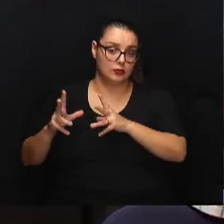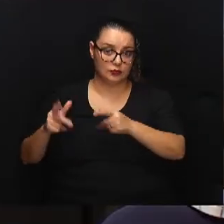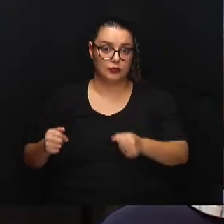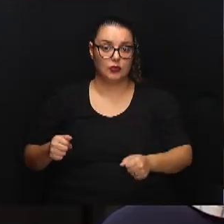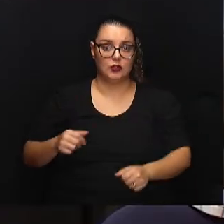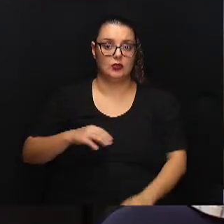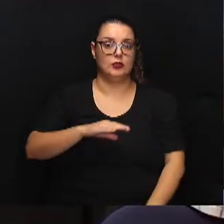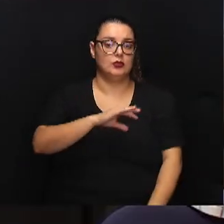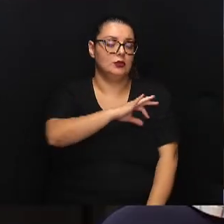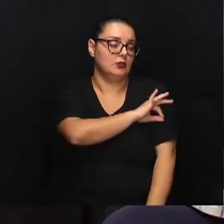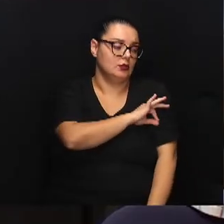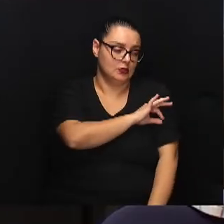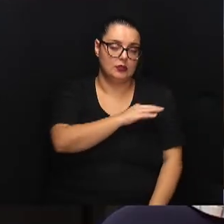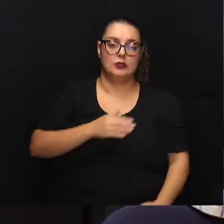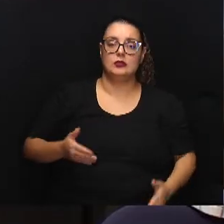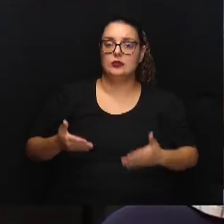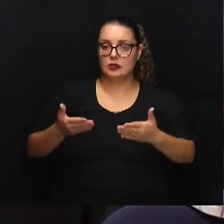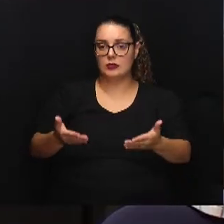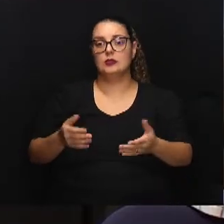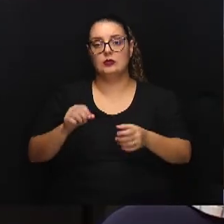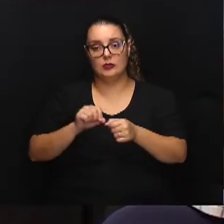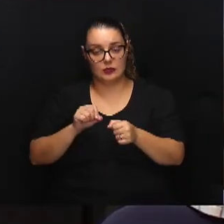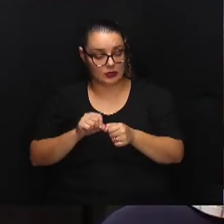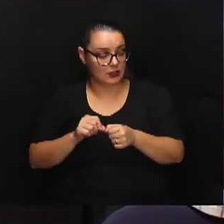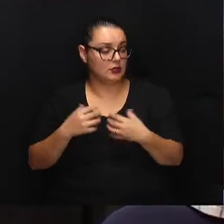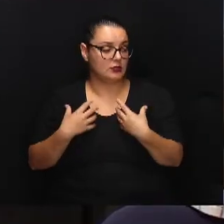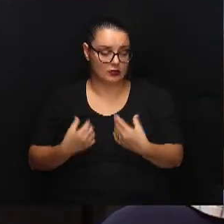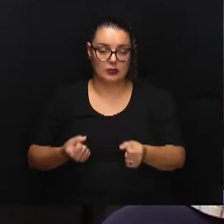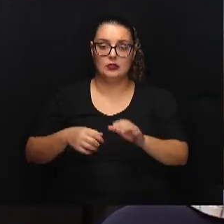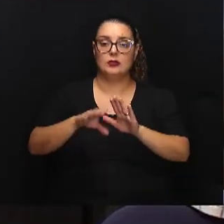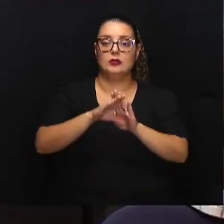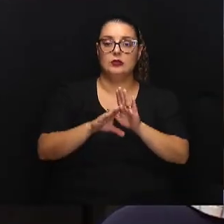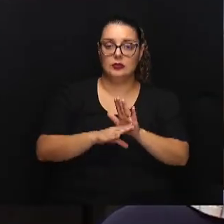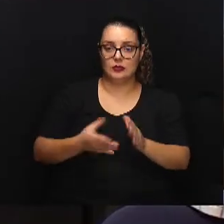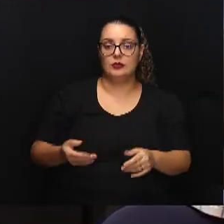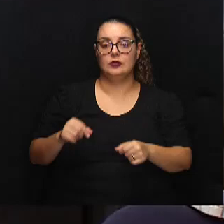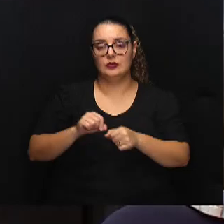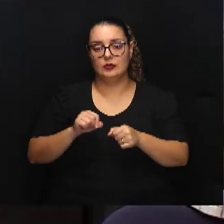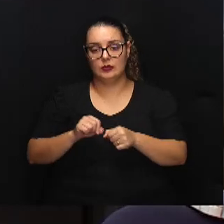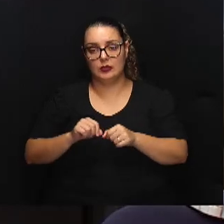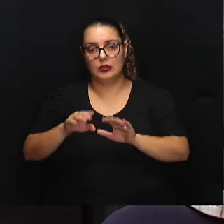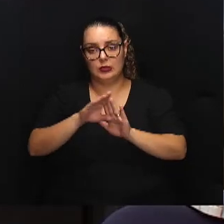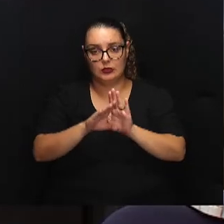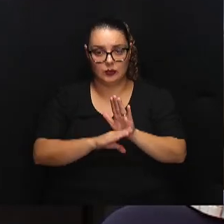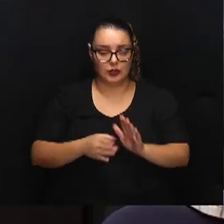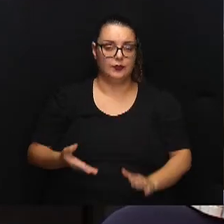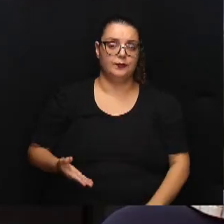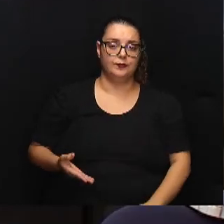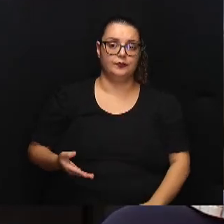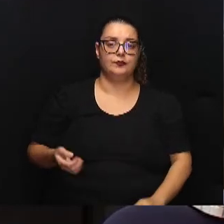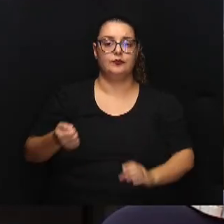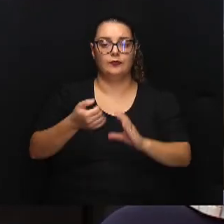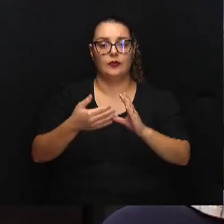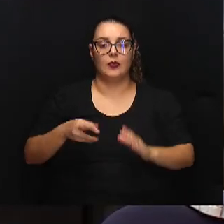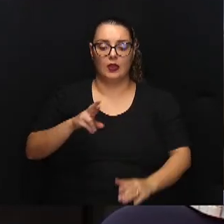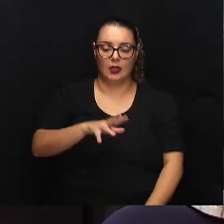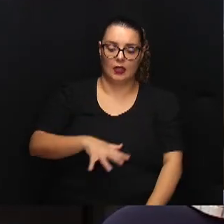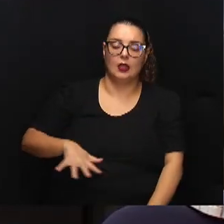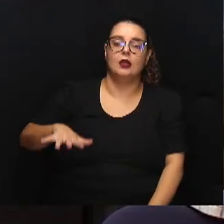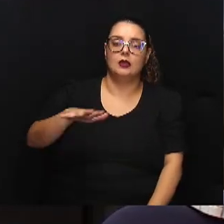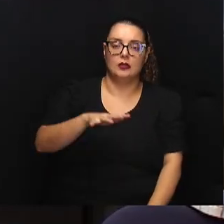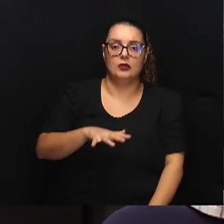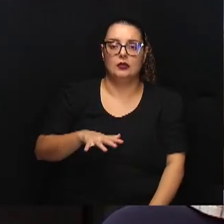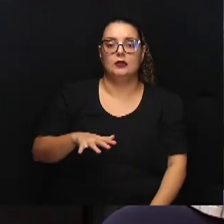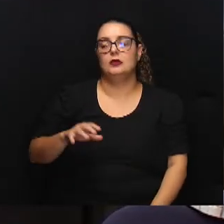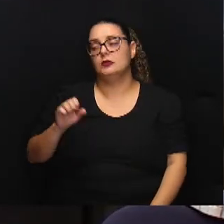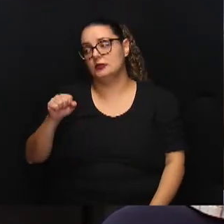todas as prefeituras façam adesão ao programa e façam um programa de caráter regional,